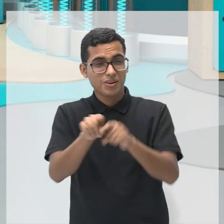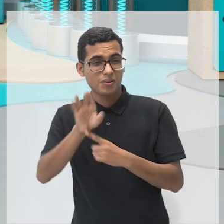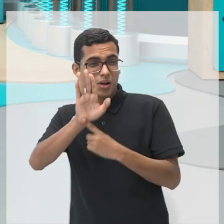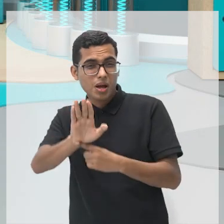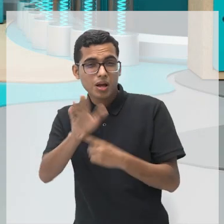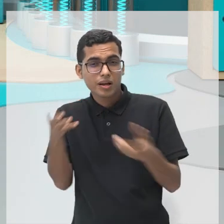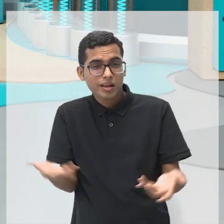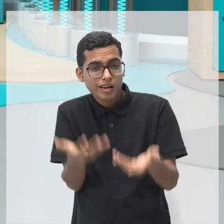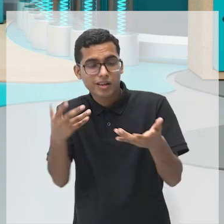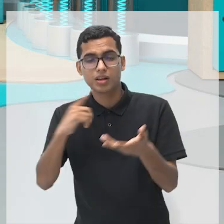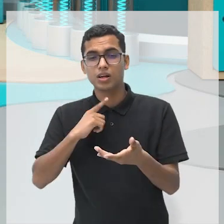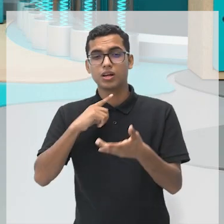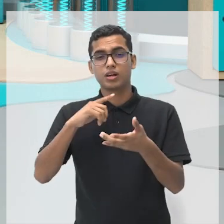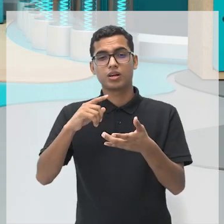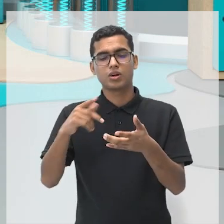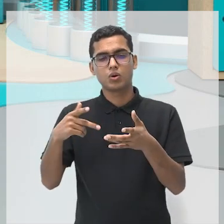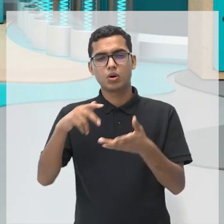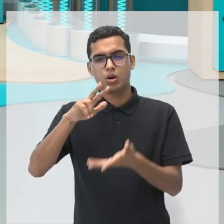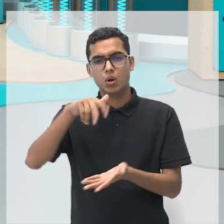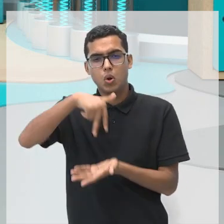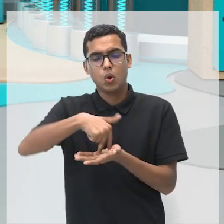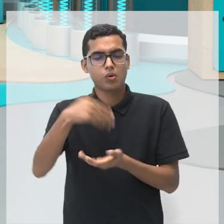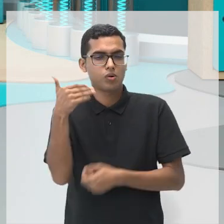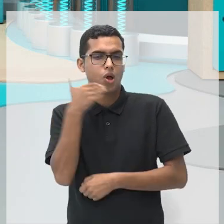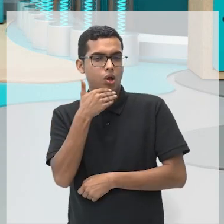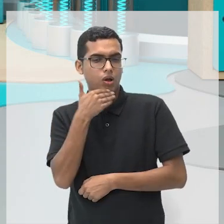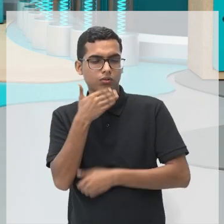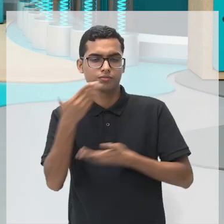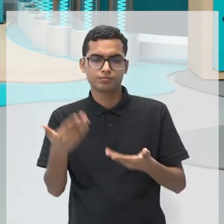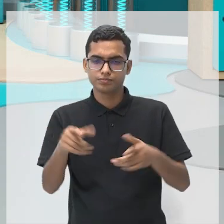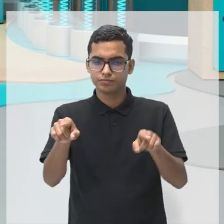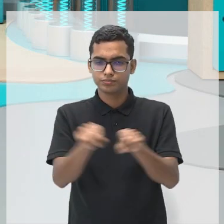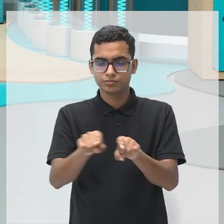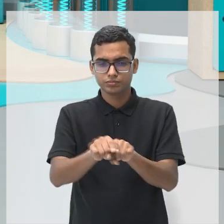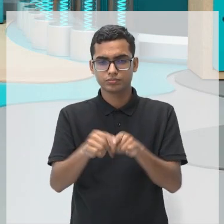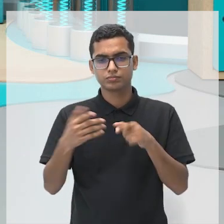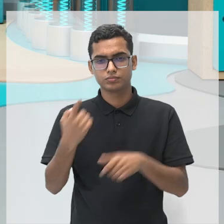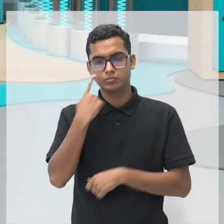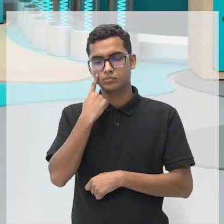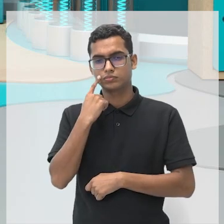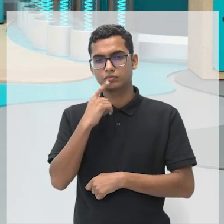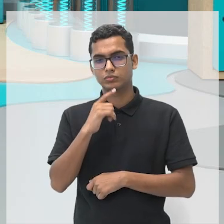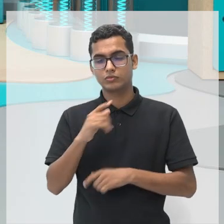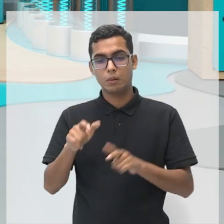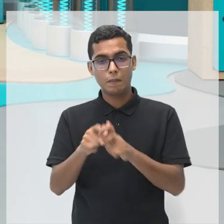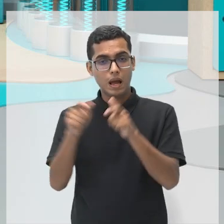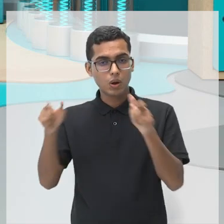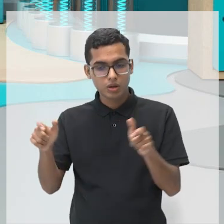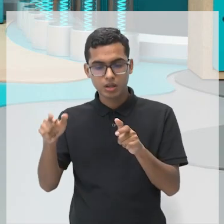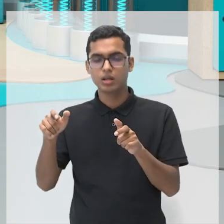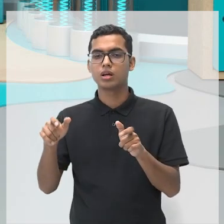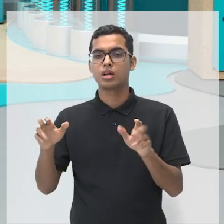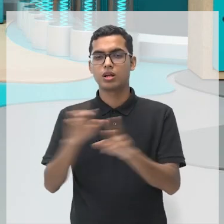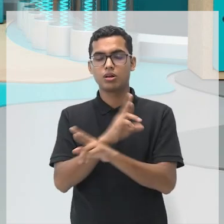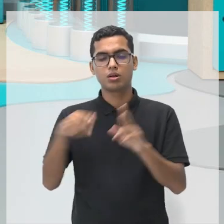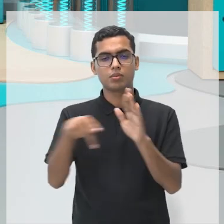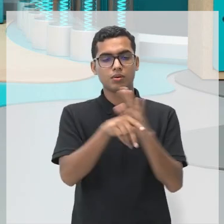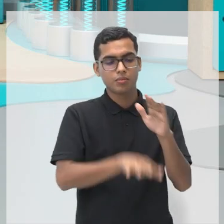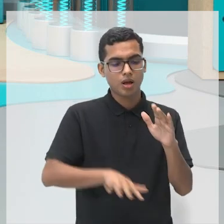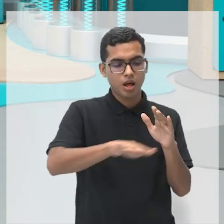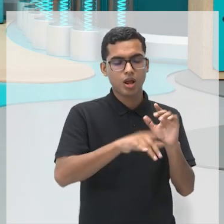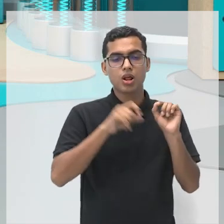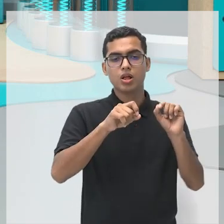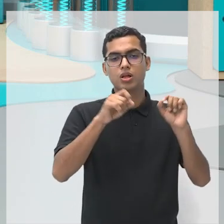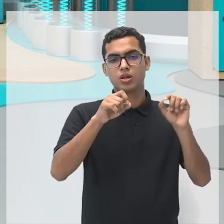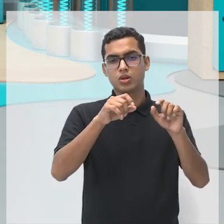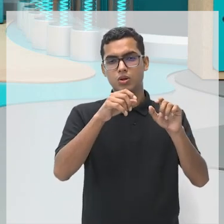desvios posturais. A maioria deles está associada à coluna. Se não está associada à coluna, vamos supor que comece